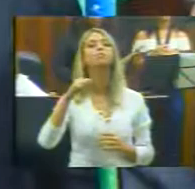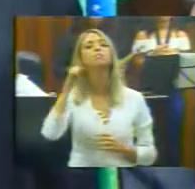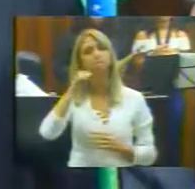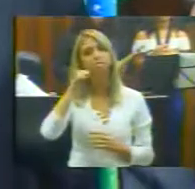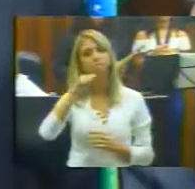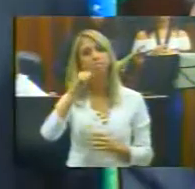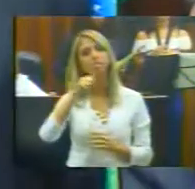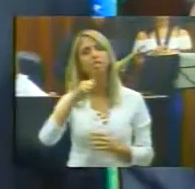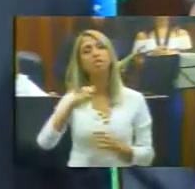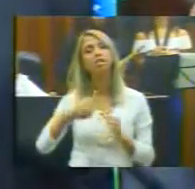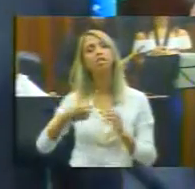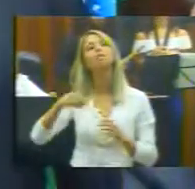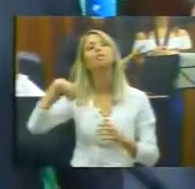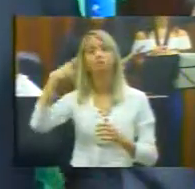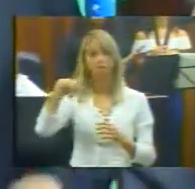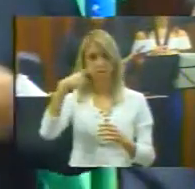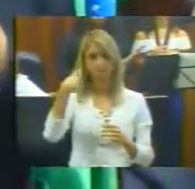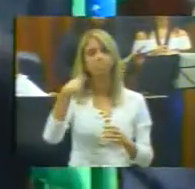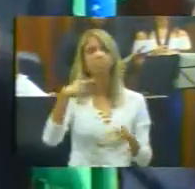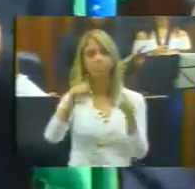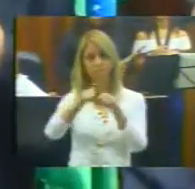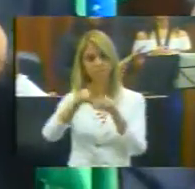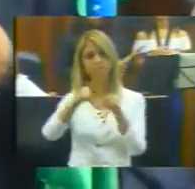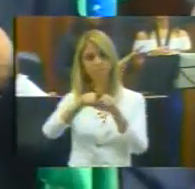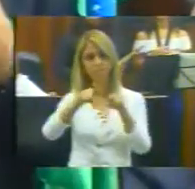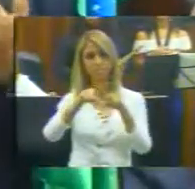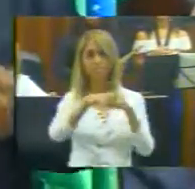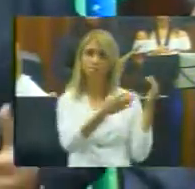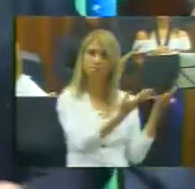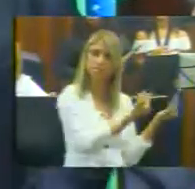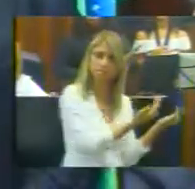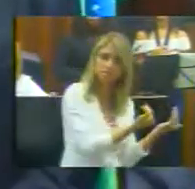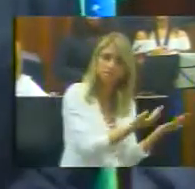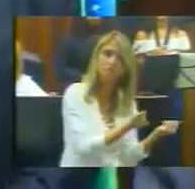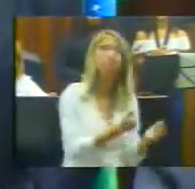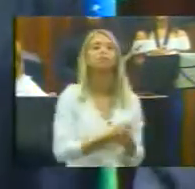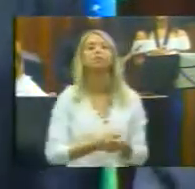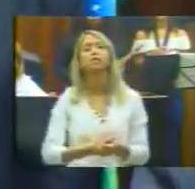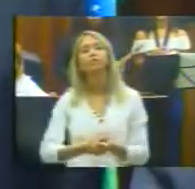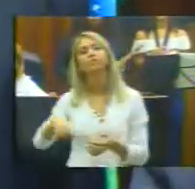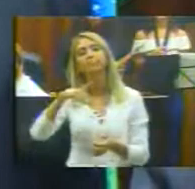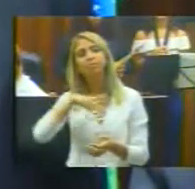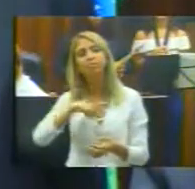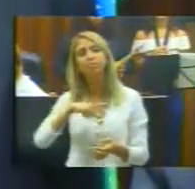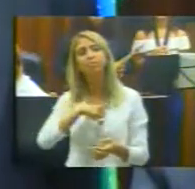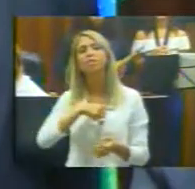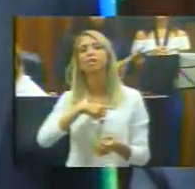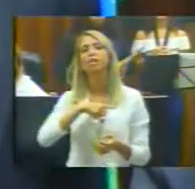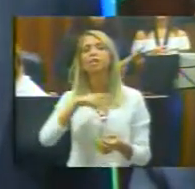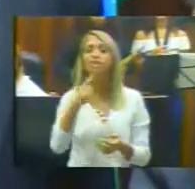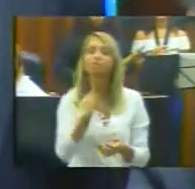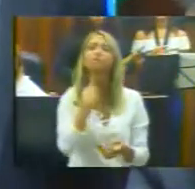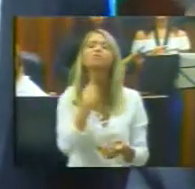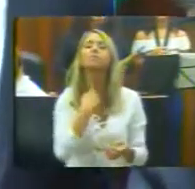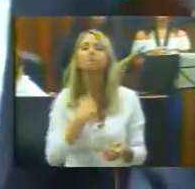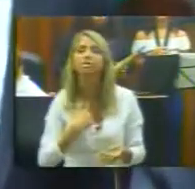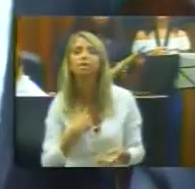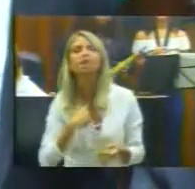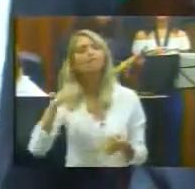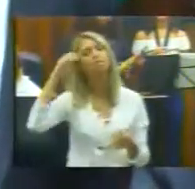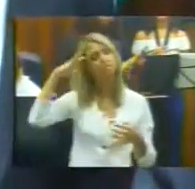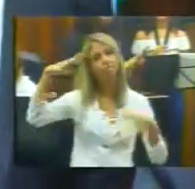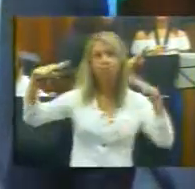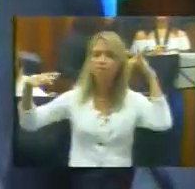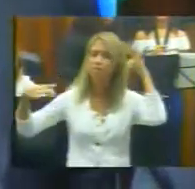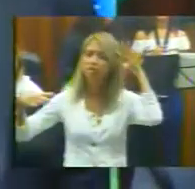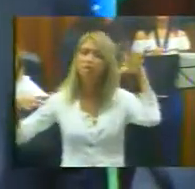deputada parlamentar juvenil, que perseguiu com entusiasmo esse sonho, esse projeto,